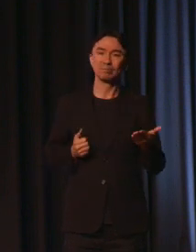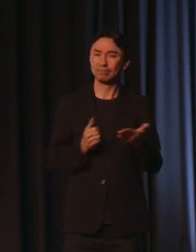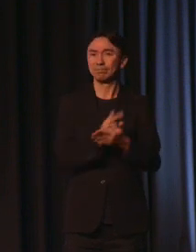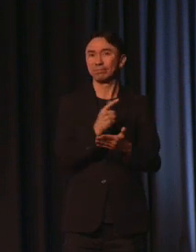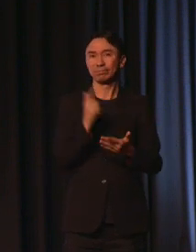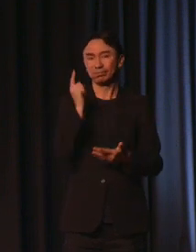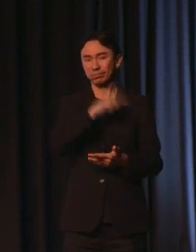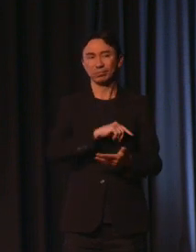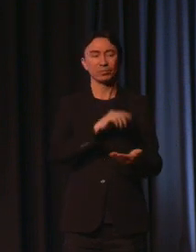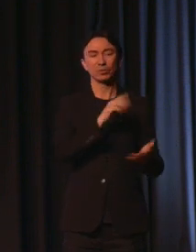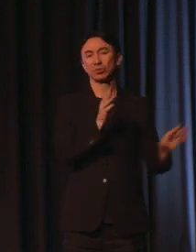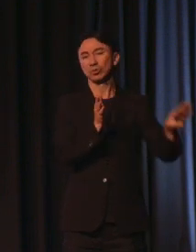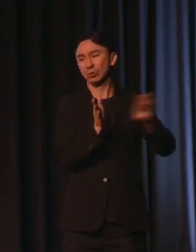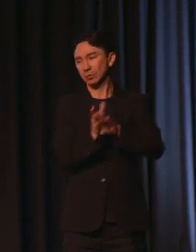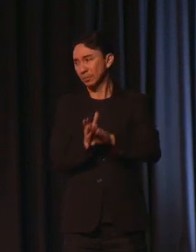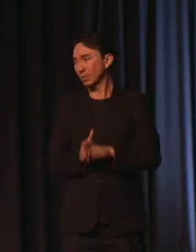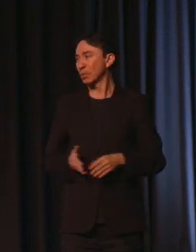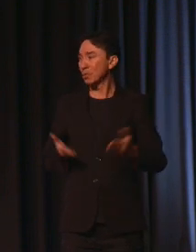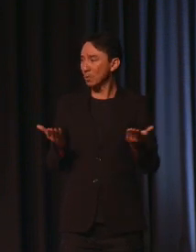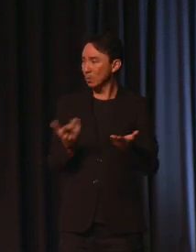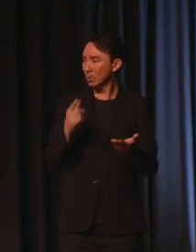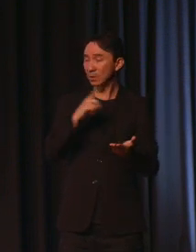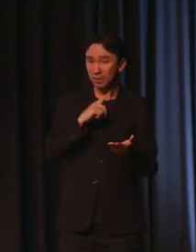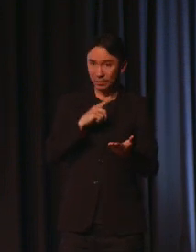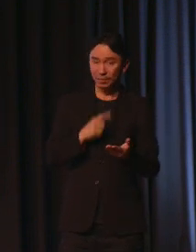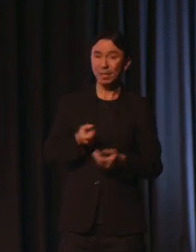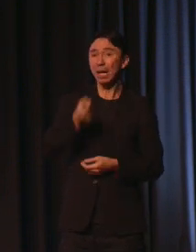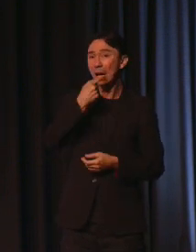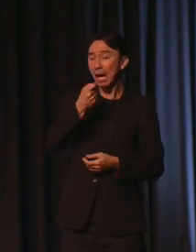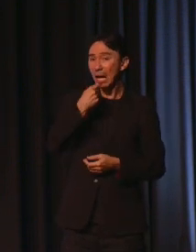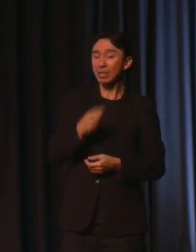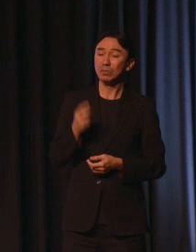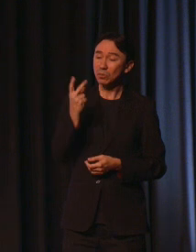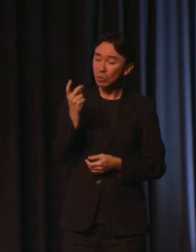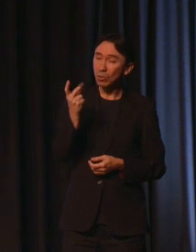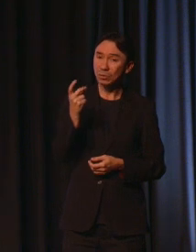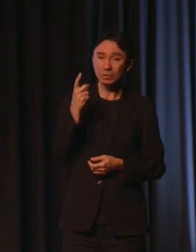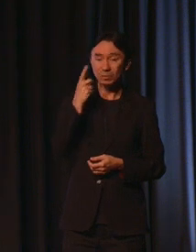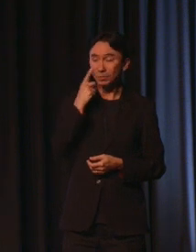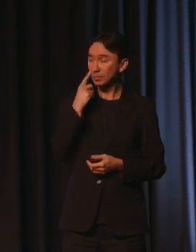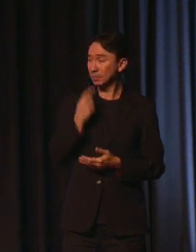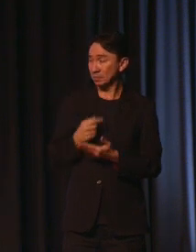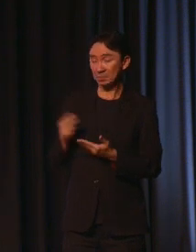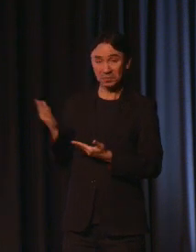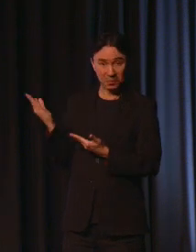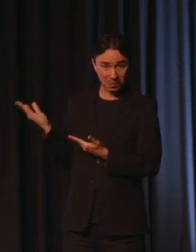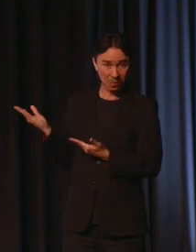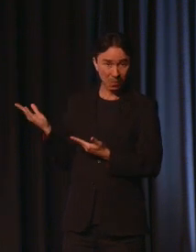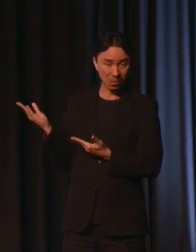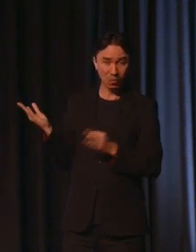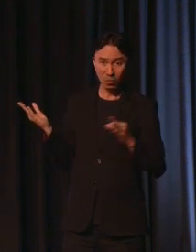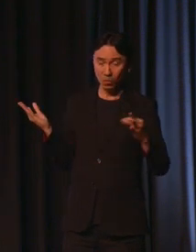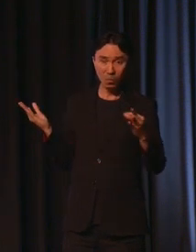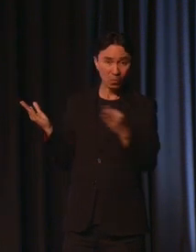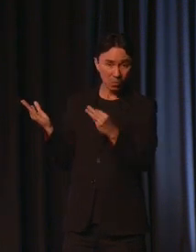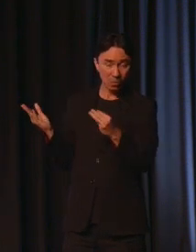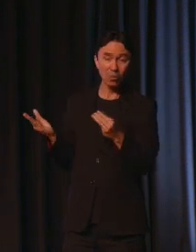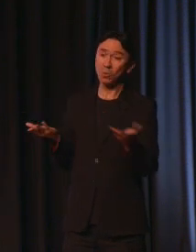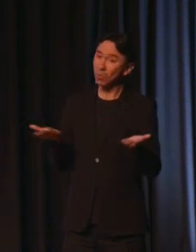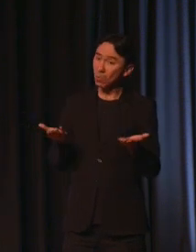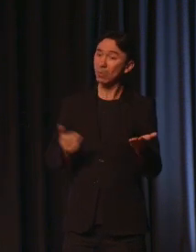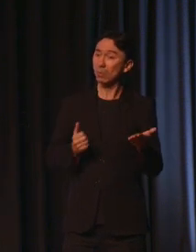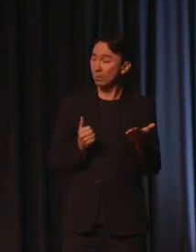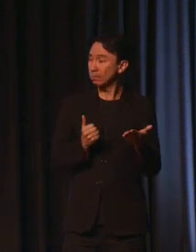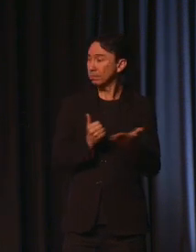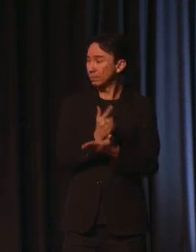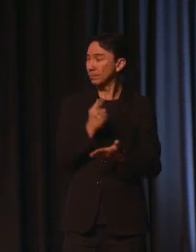que estão sendo adquiridos atualmente são 12 medicamentos, fator 1, fator 7, fator 8 plasmático, fator 8 recombinante, fator